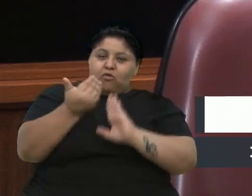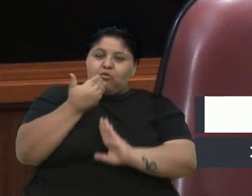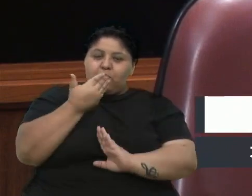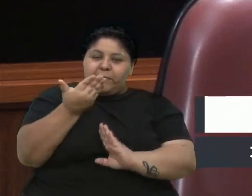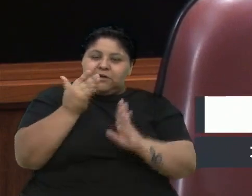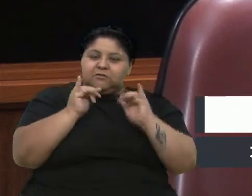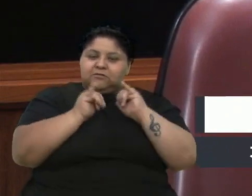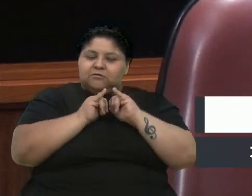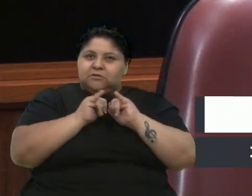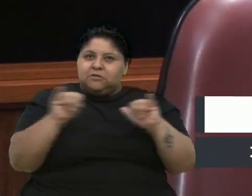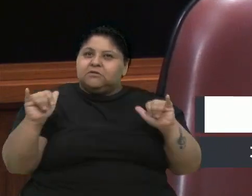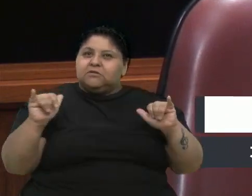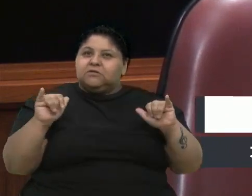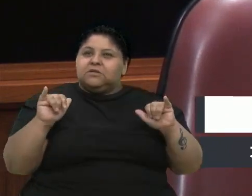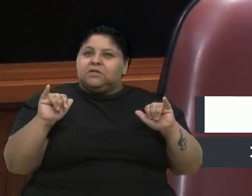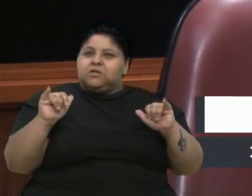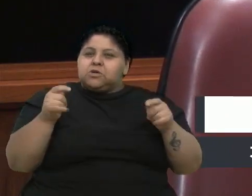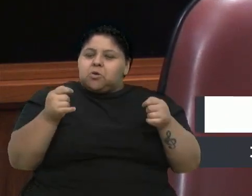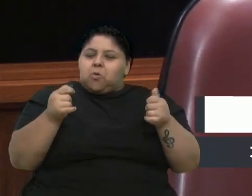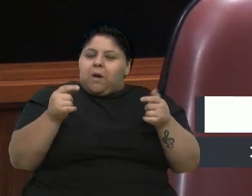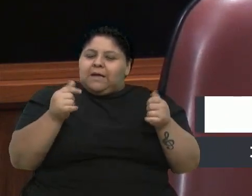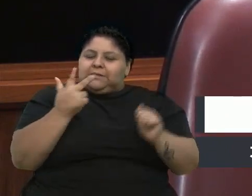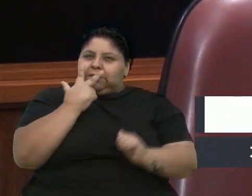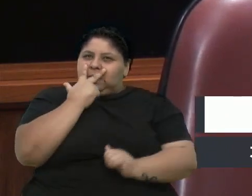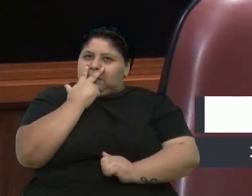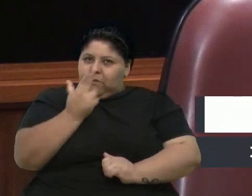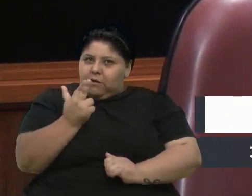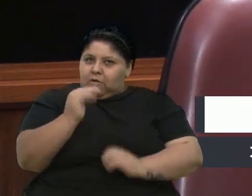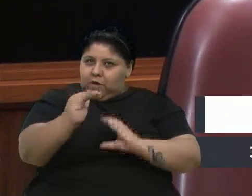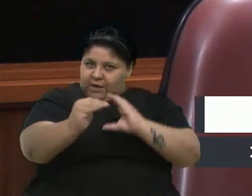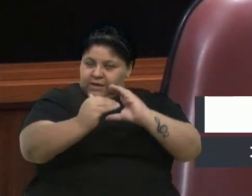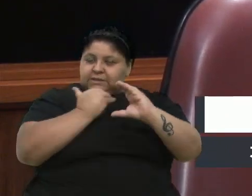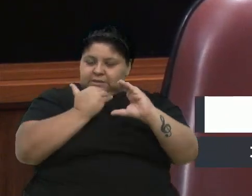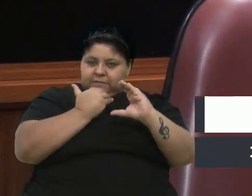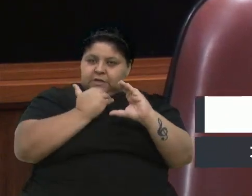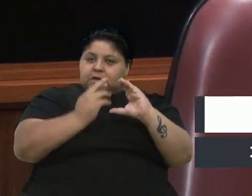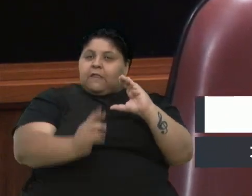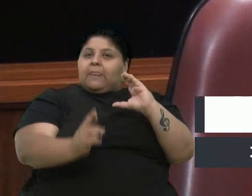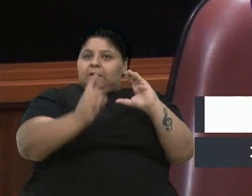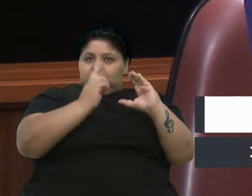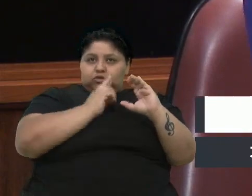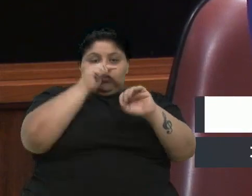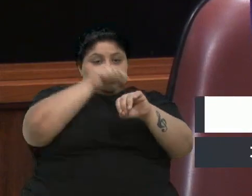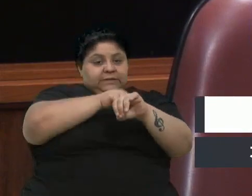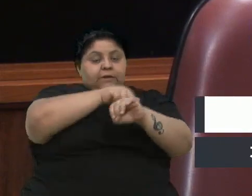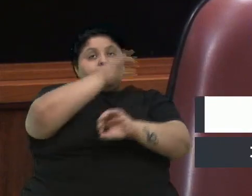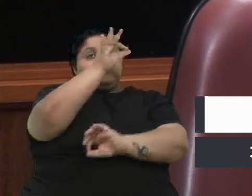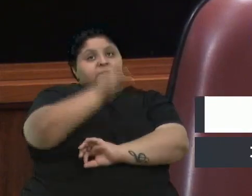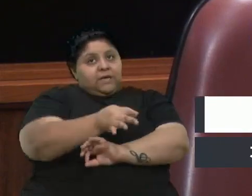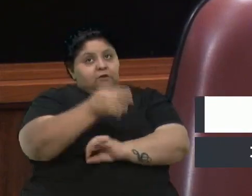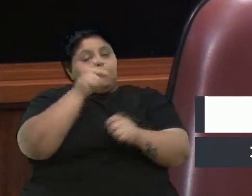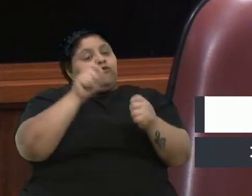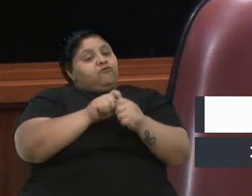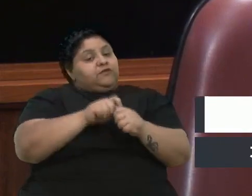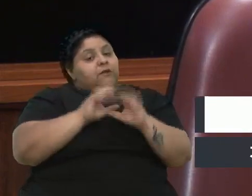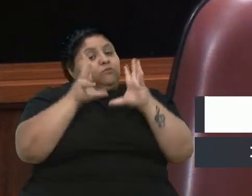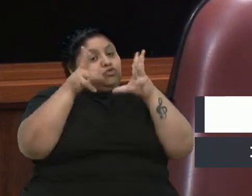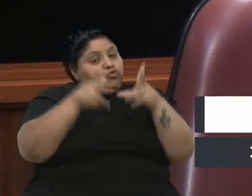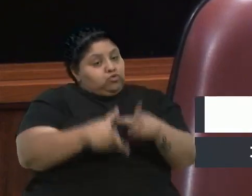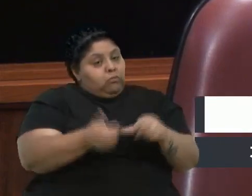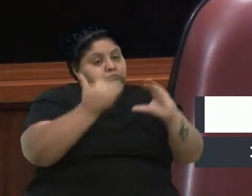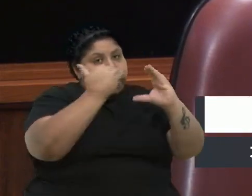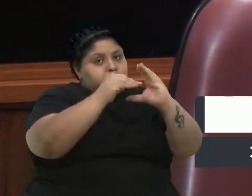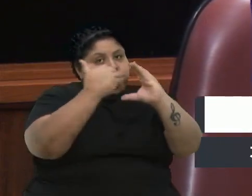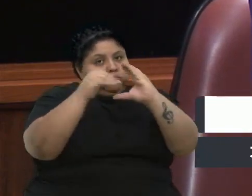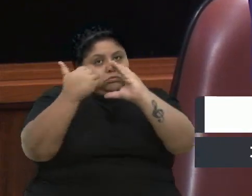informação semelhante. Recebi o retorno no tempo hábil, fizemos todos os